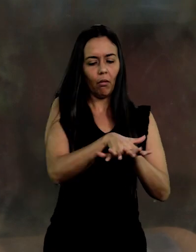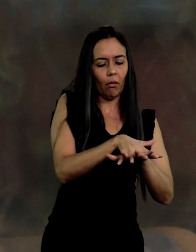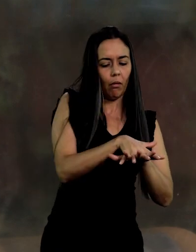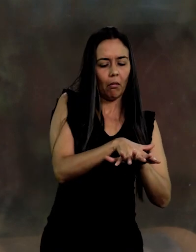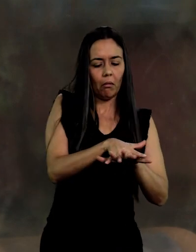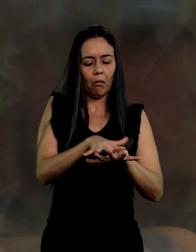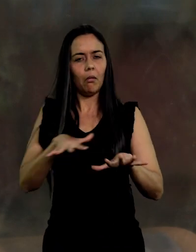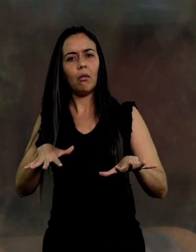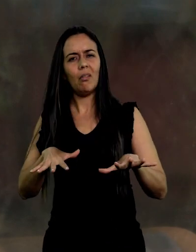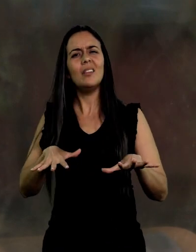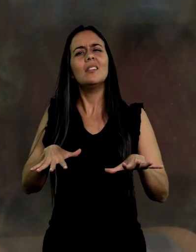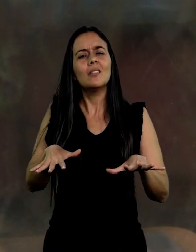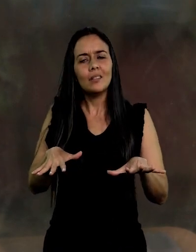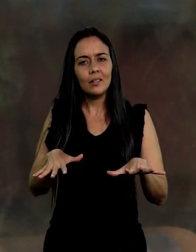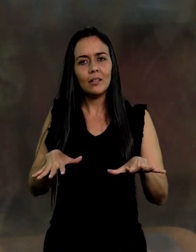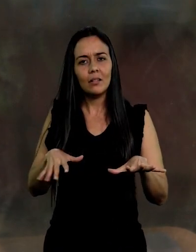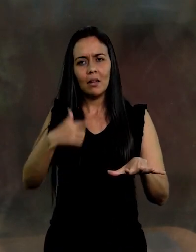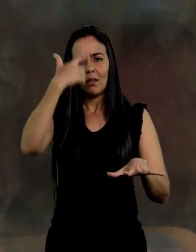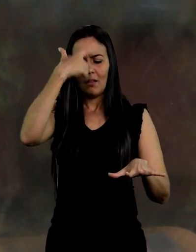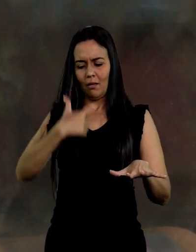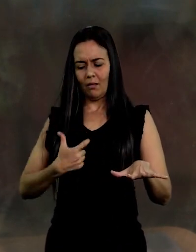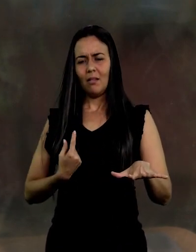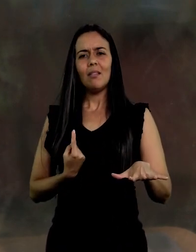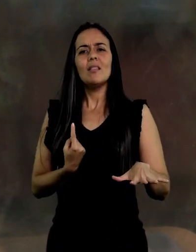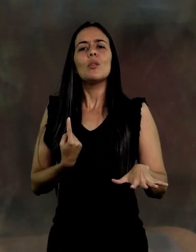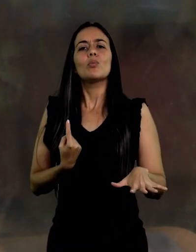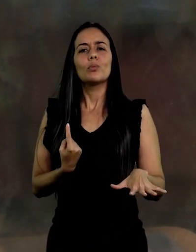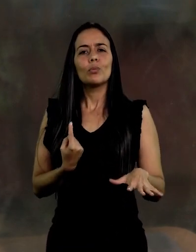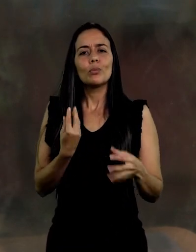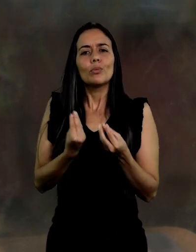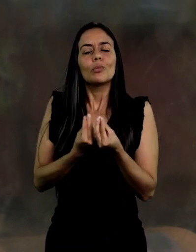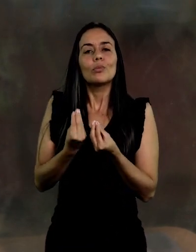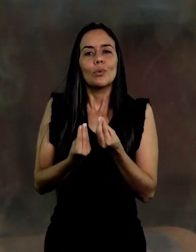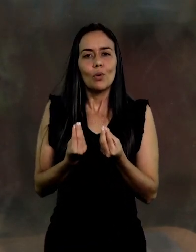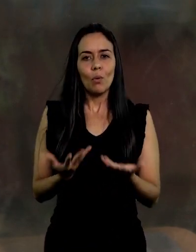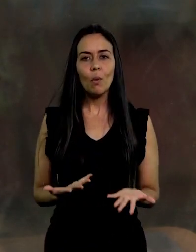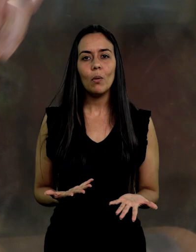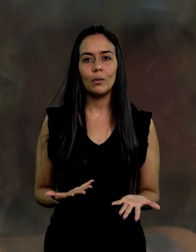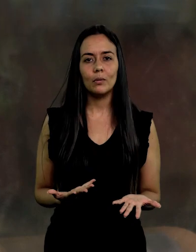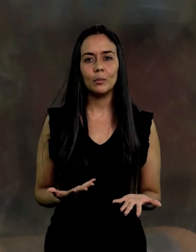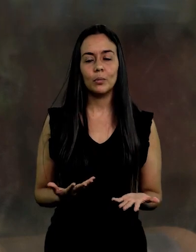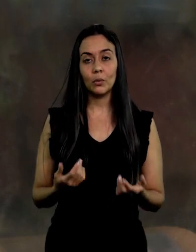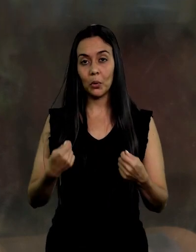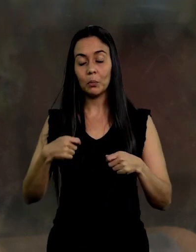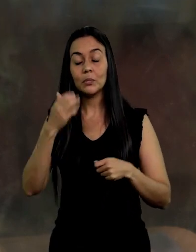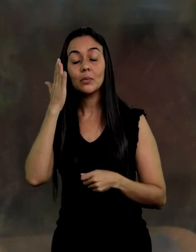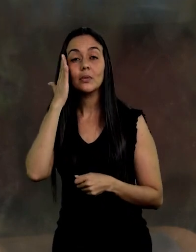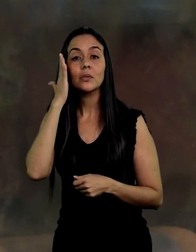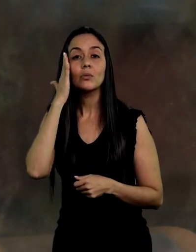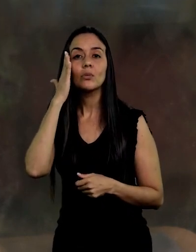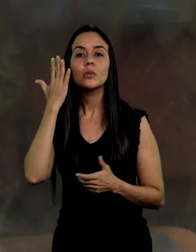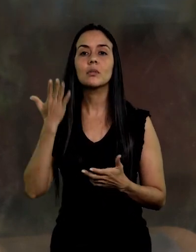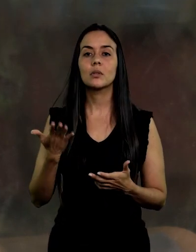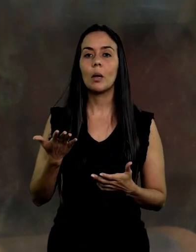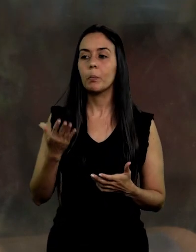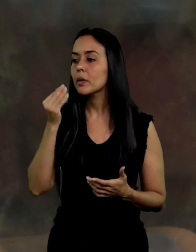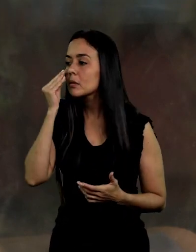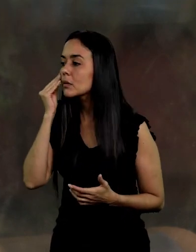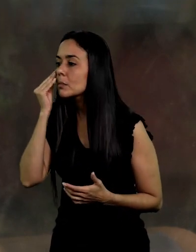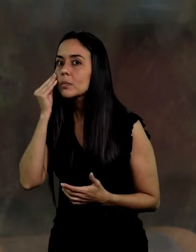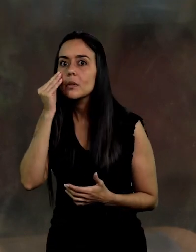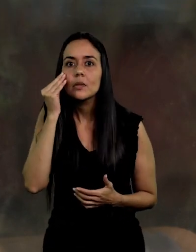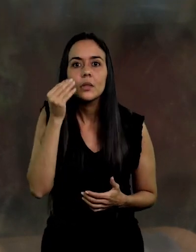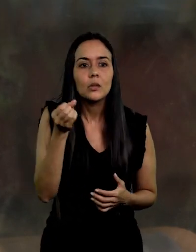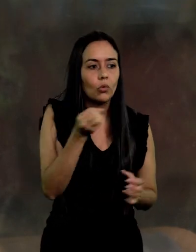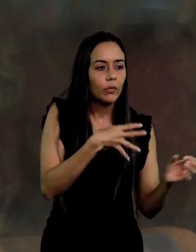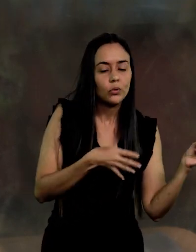se desincluir disso aqui, né? Experimentar o bafejo que vem de de outro terreno que não